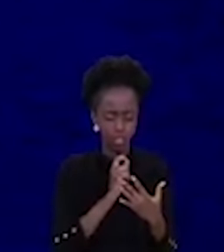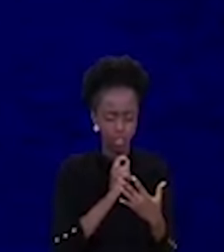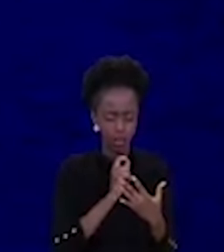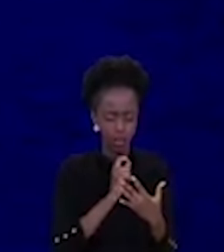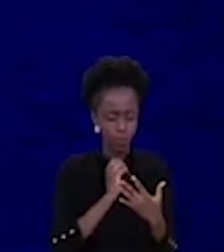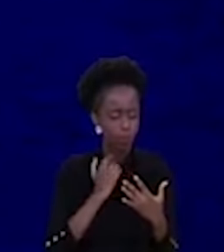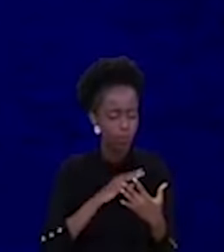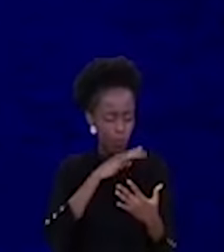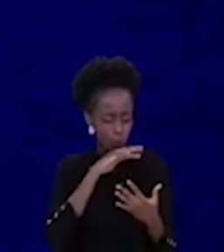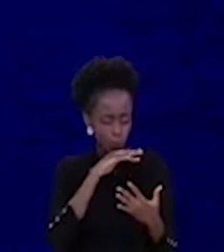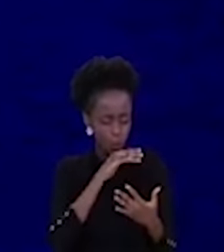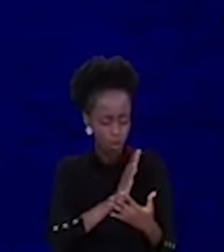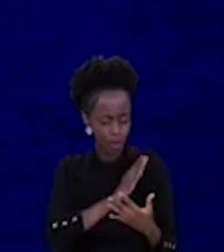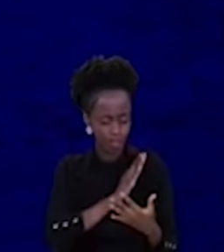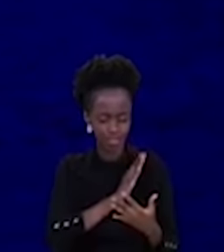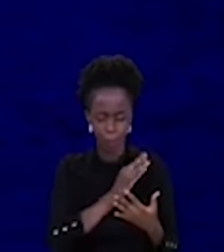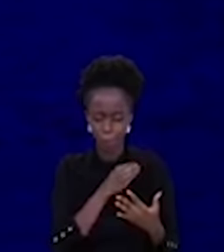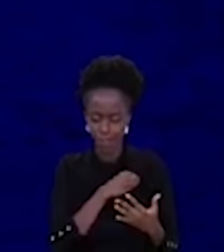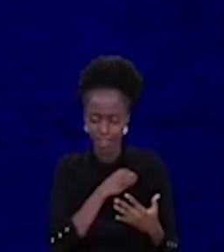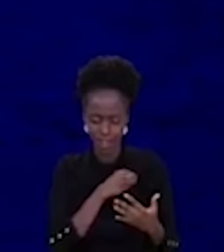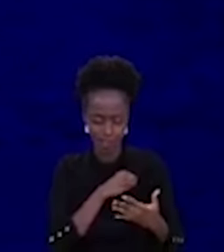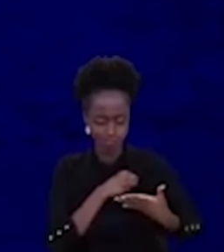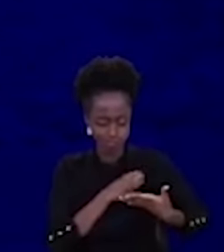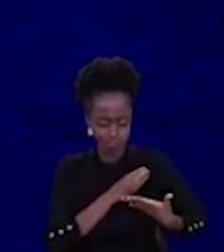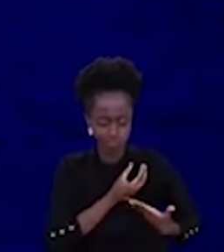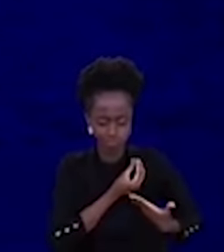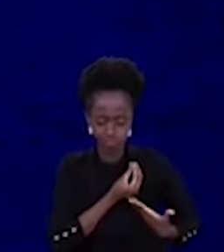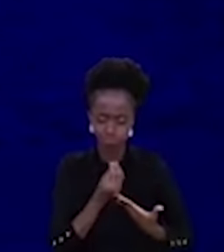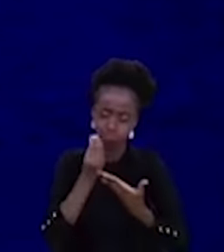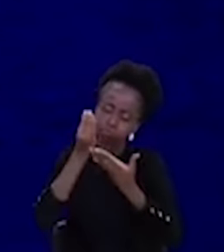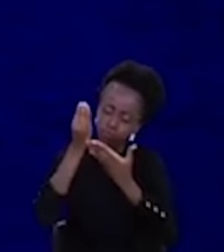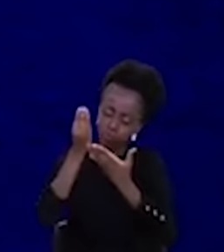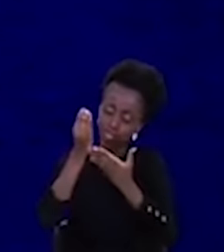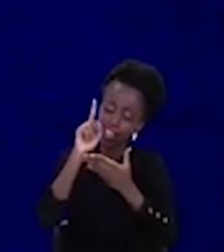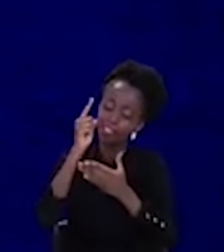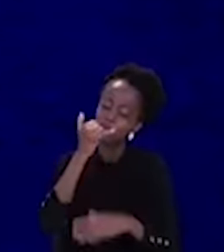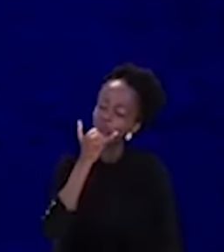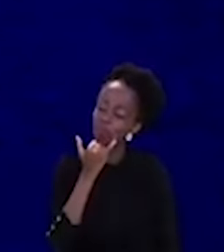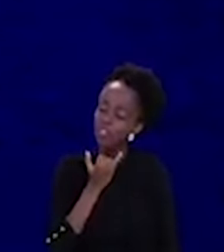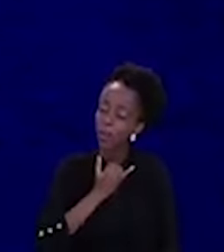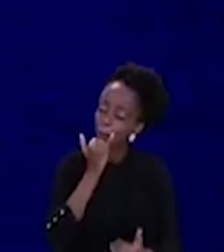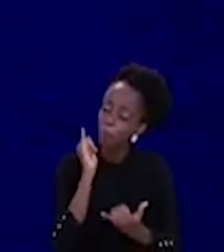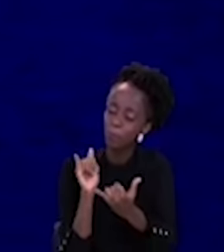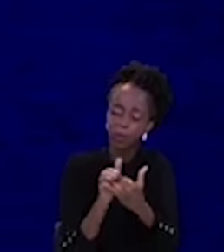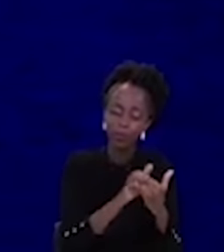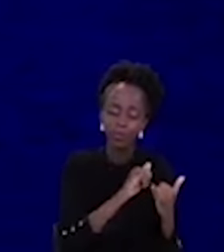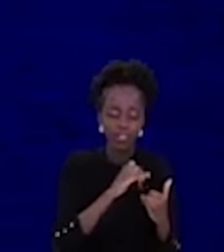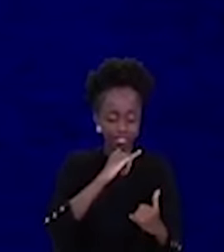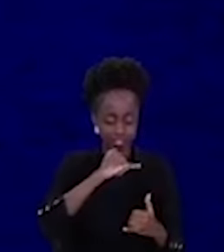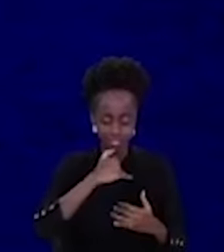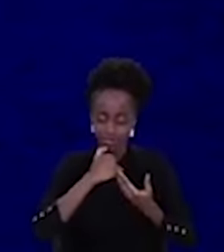novo. A gente entrega o pecado e recebe o perdão. A gente entrega a tristeza